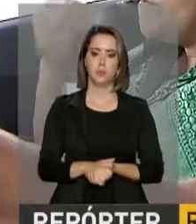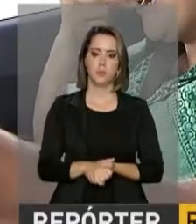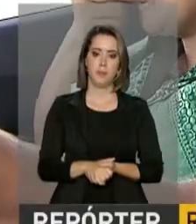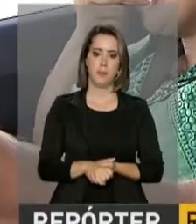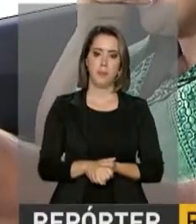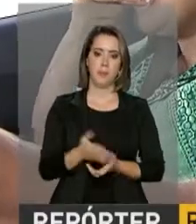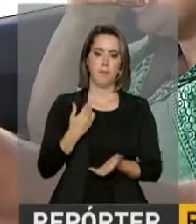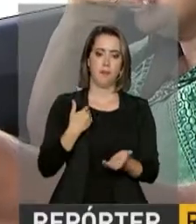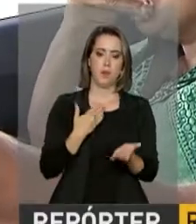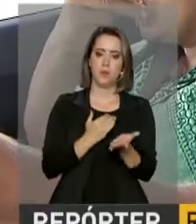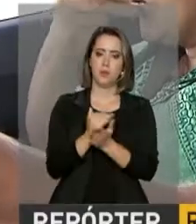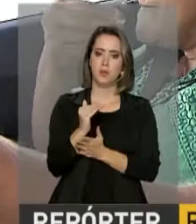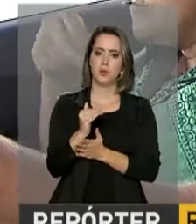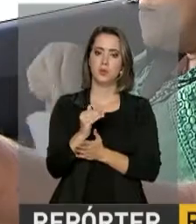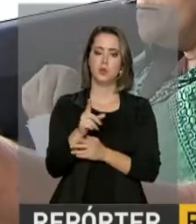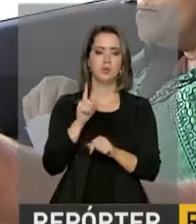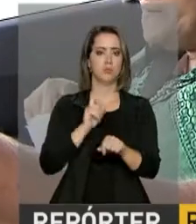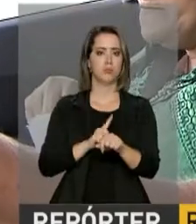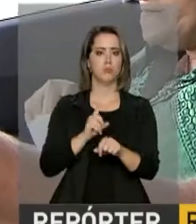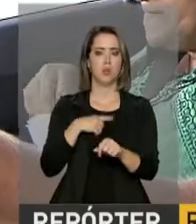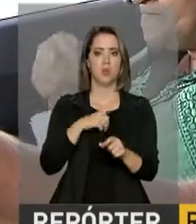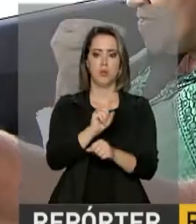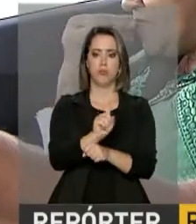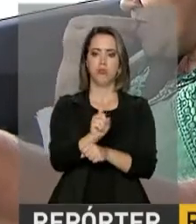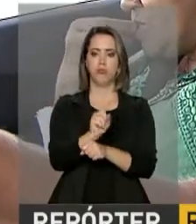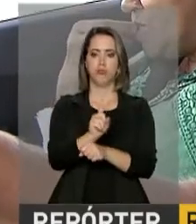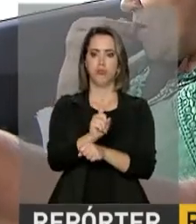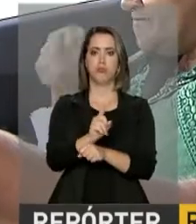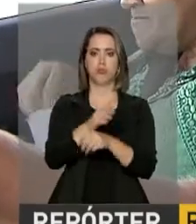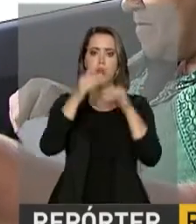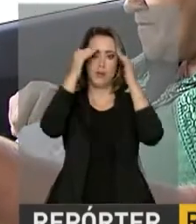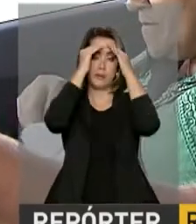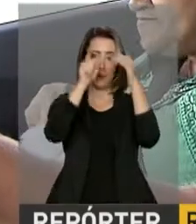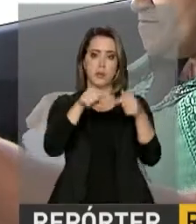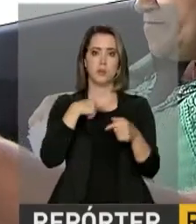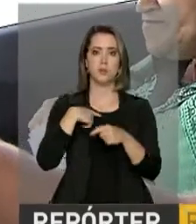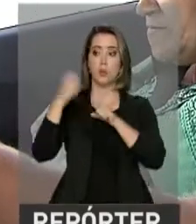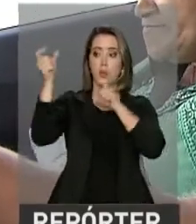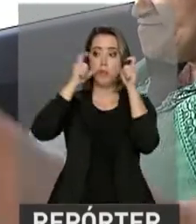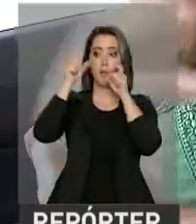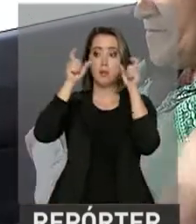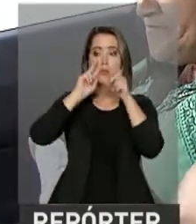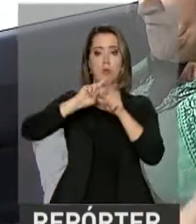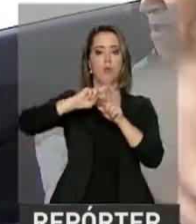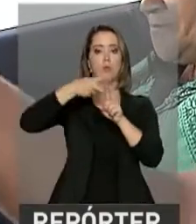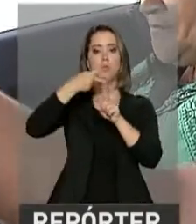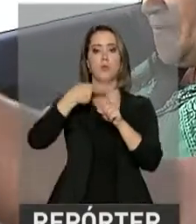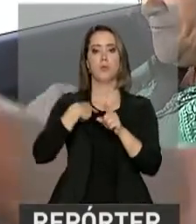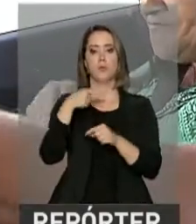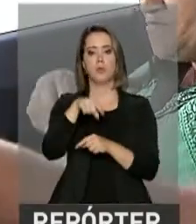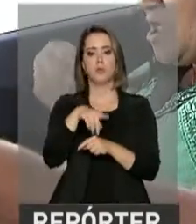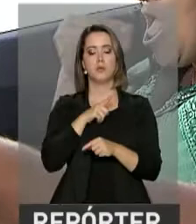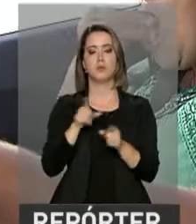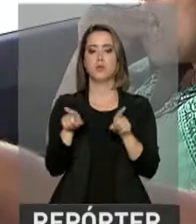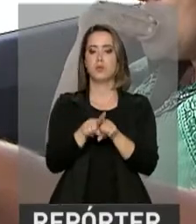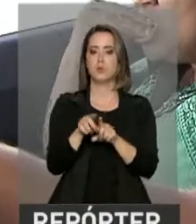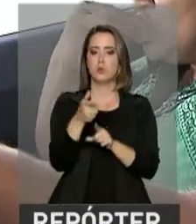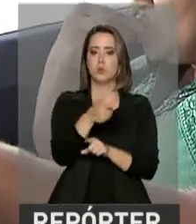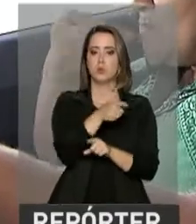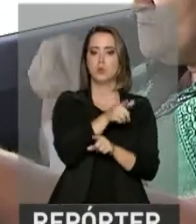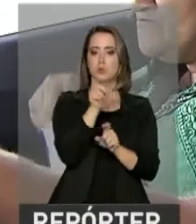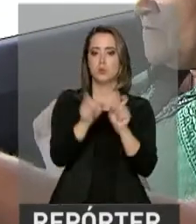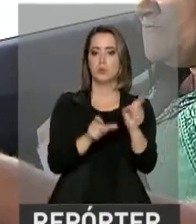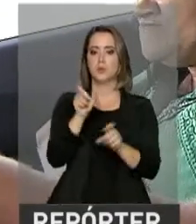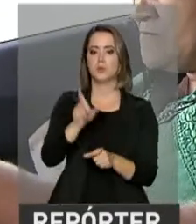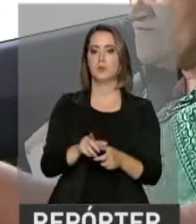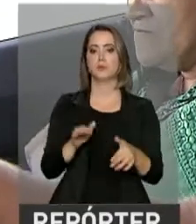né, a velocidade da via, né? Tomar cuidado também, atenção dobrada para você dirigir tanto para você como para o outro, né?